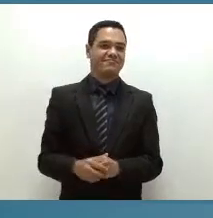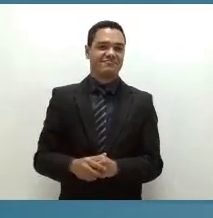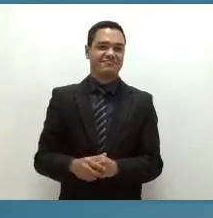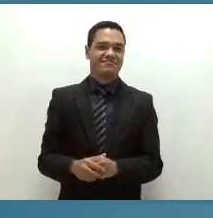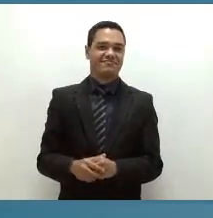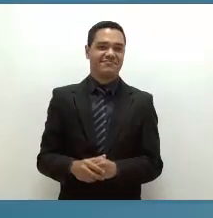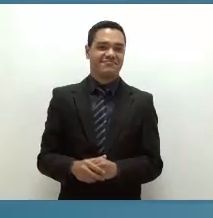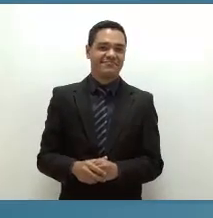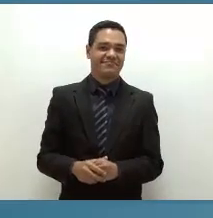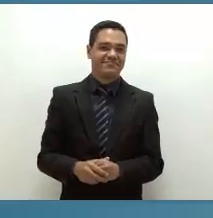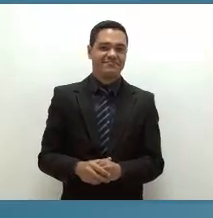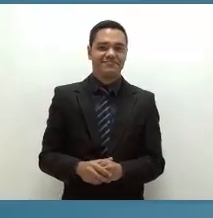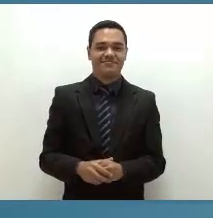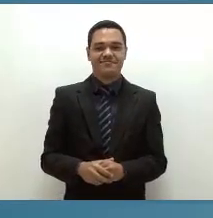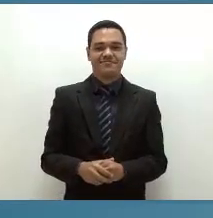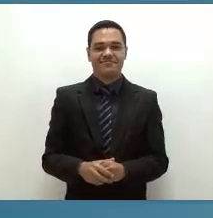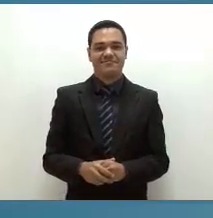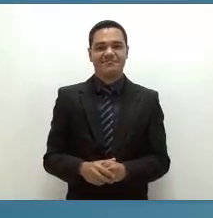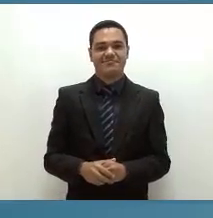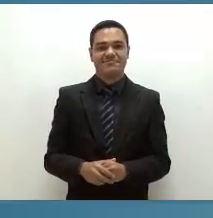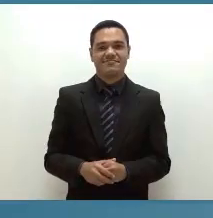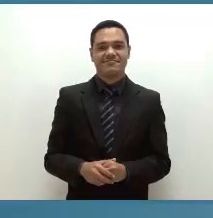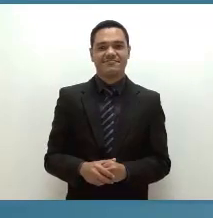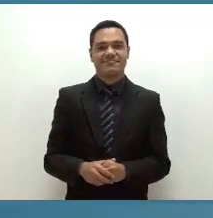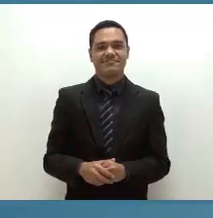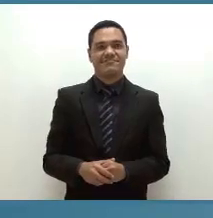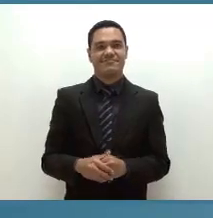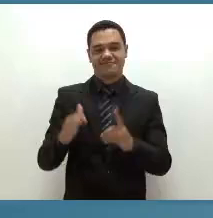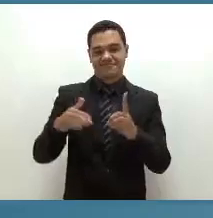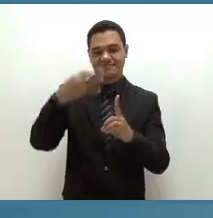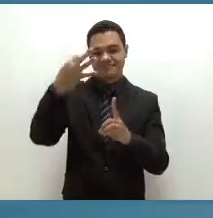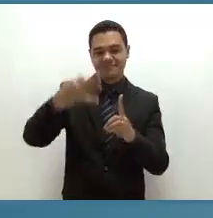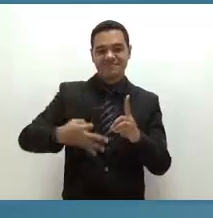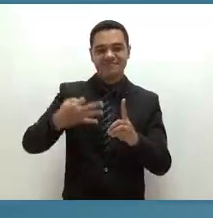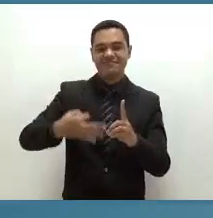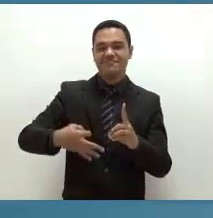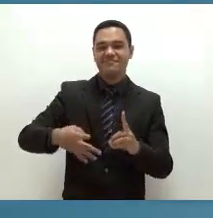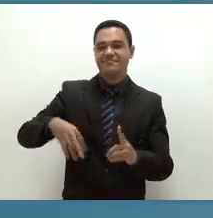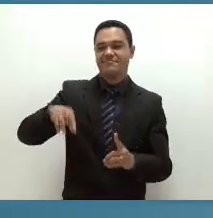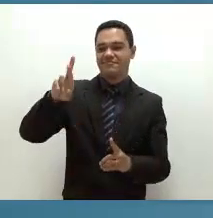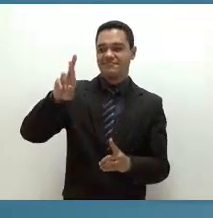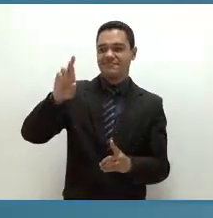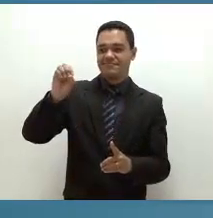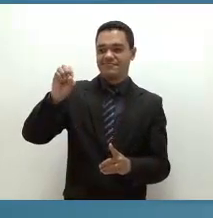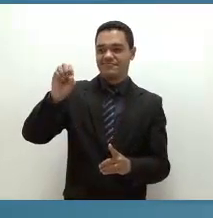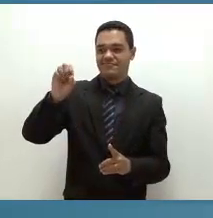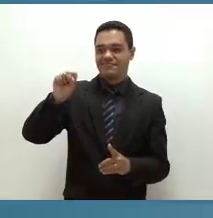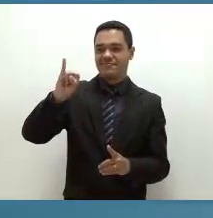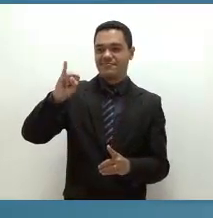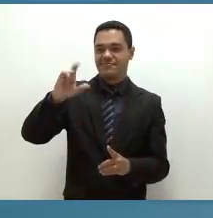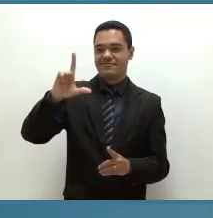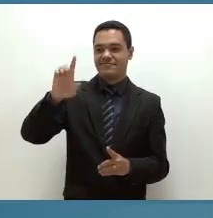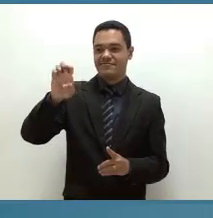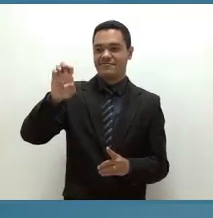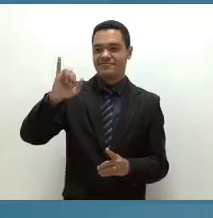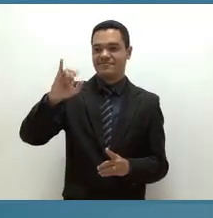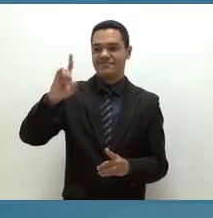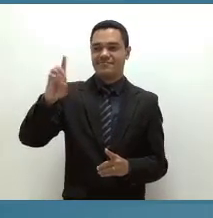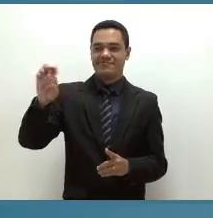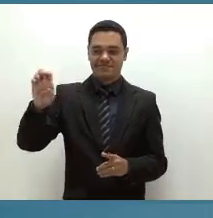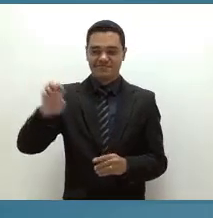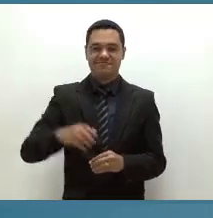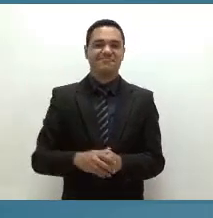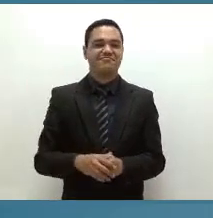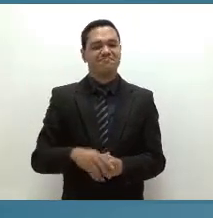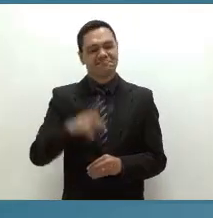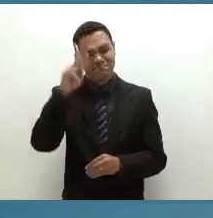Desembargadora Rosileide Maria da Costa Cunha. Presidente, sei que ele já tenha colocado seu nome à disposição. A